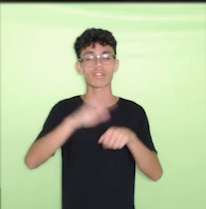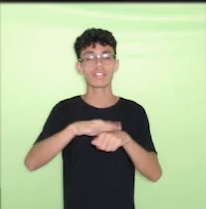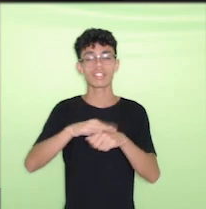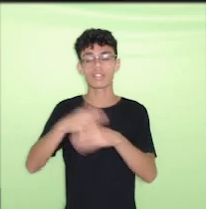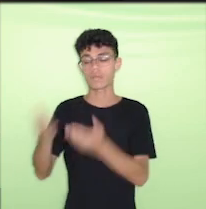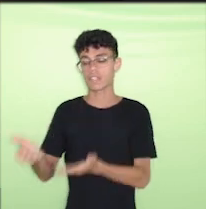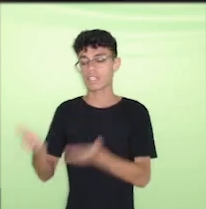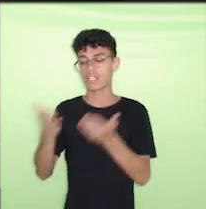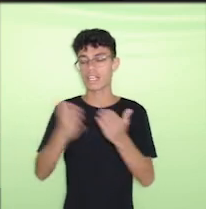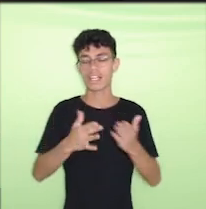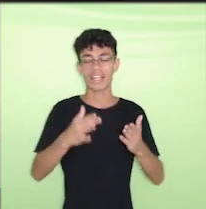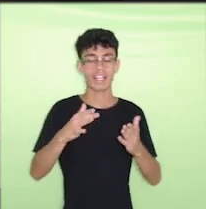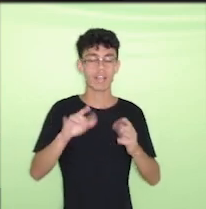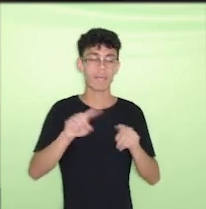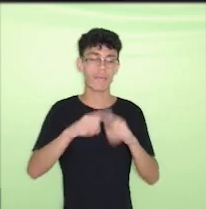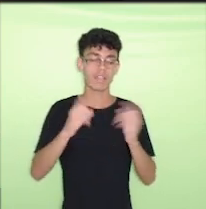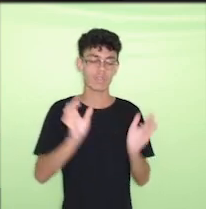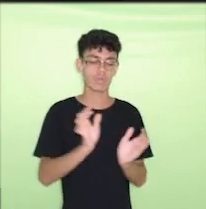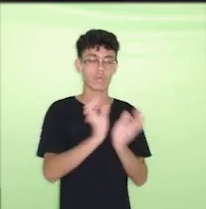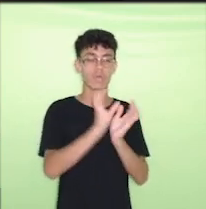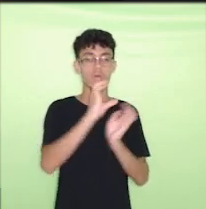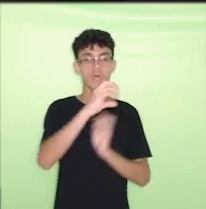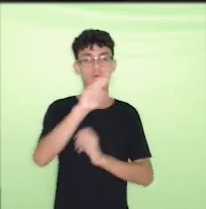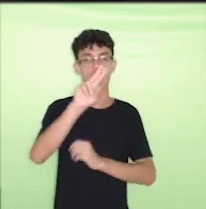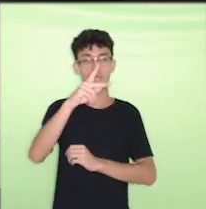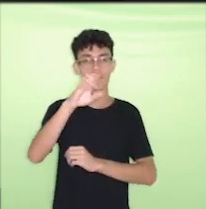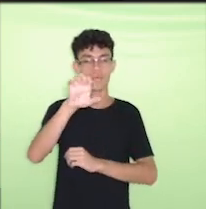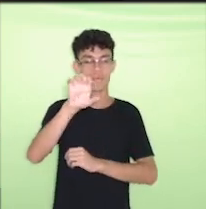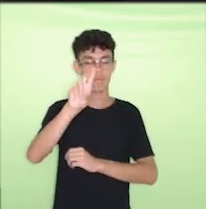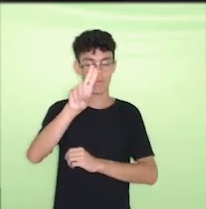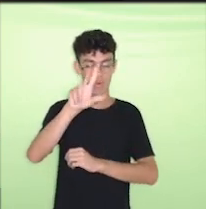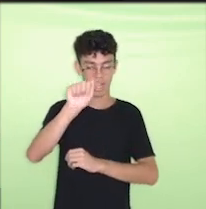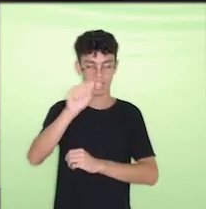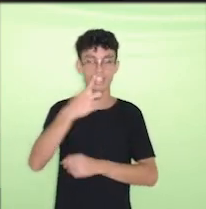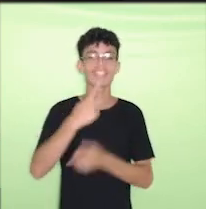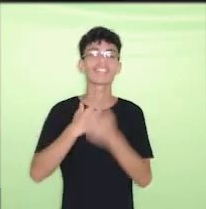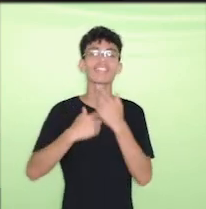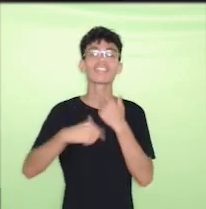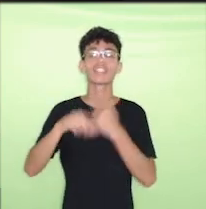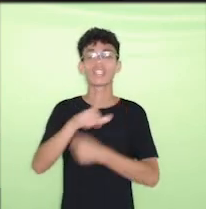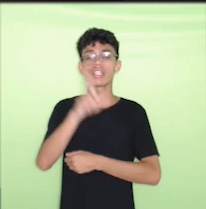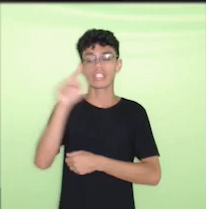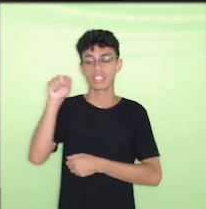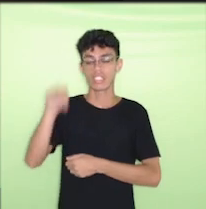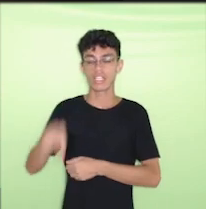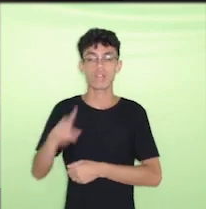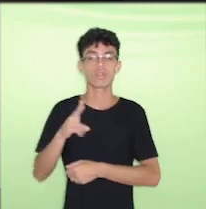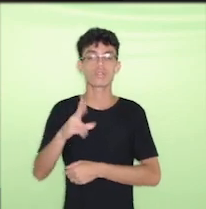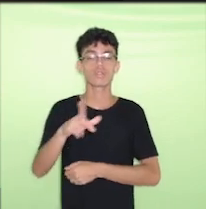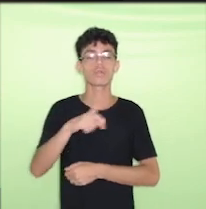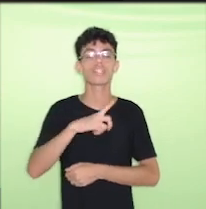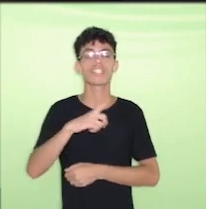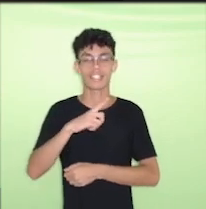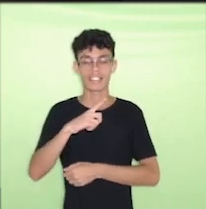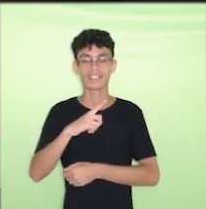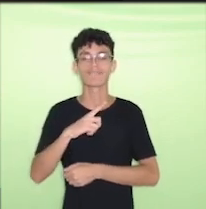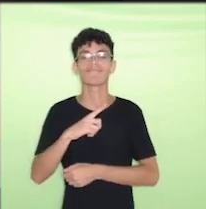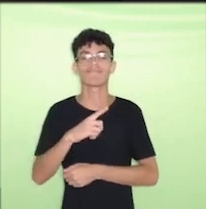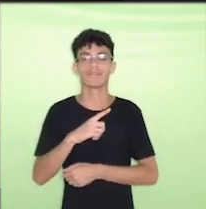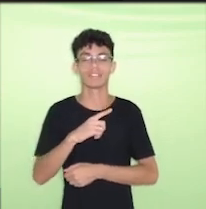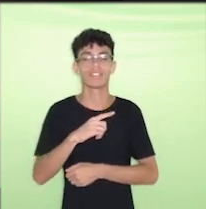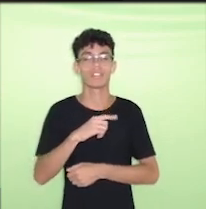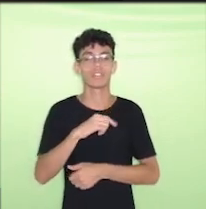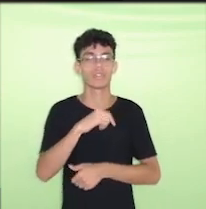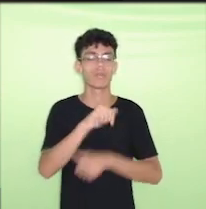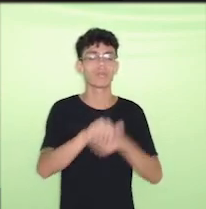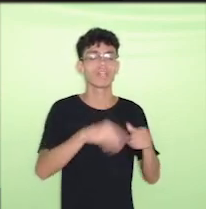isso que a cúpula deseja. Desejamos, antes de tudo, que ela continue com alguma coisa que ainda tem. Uma troca